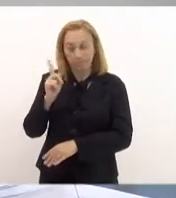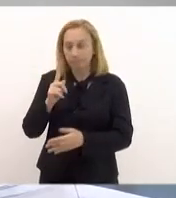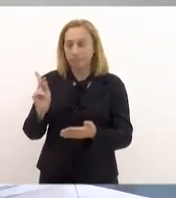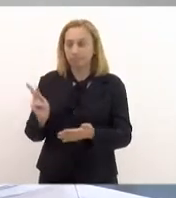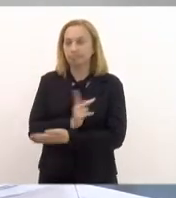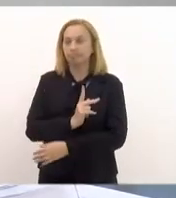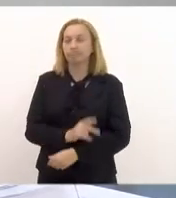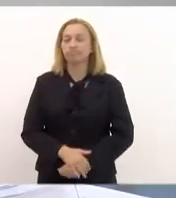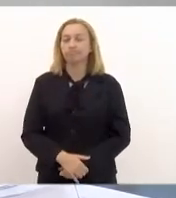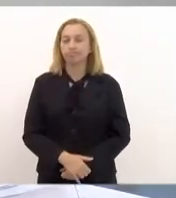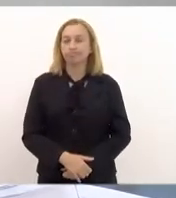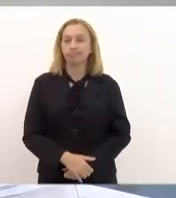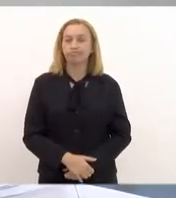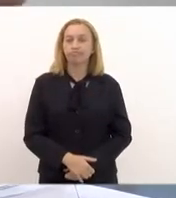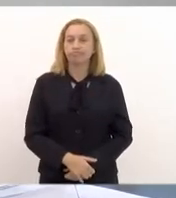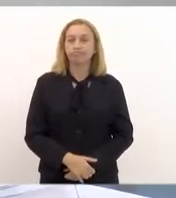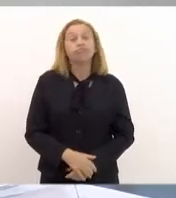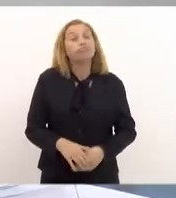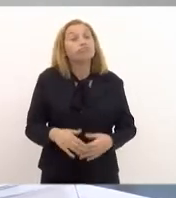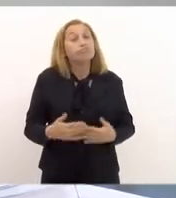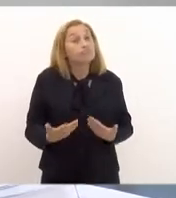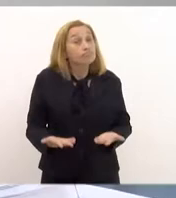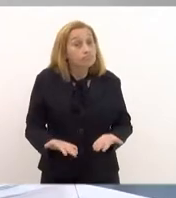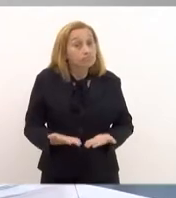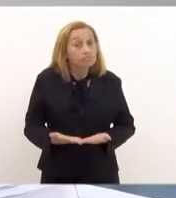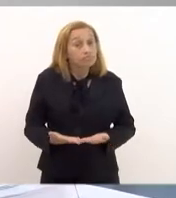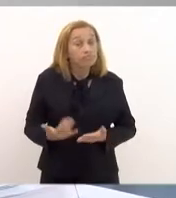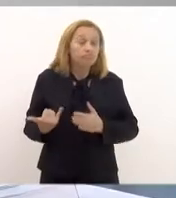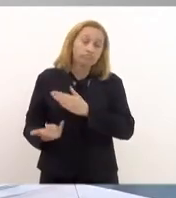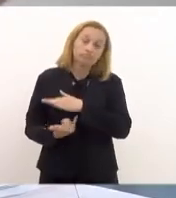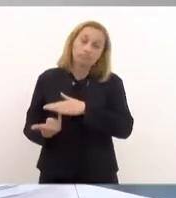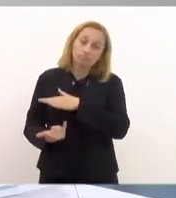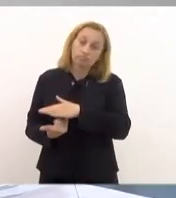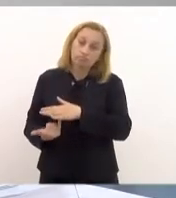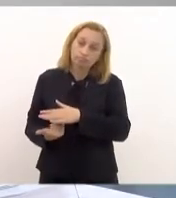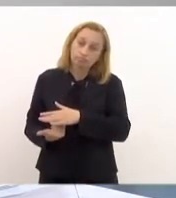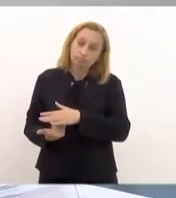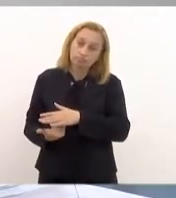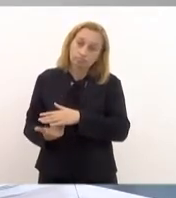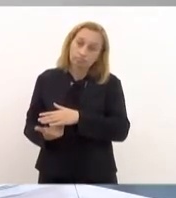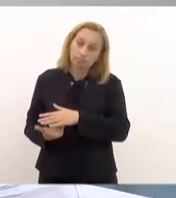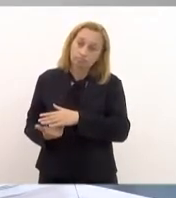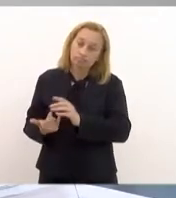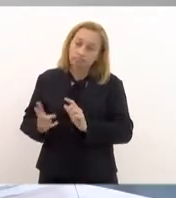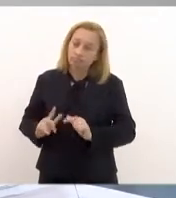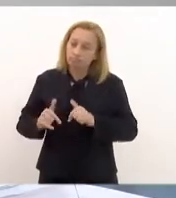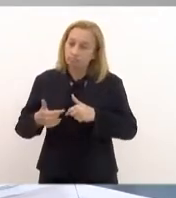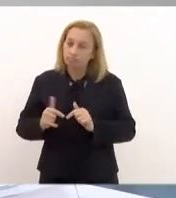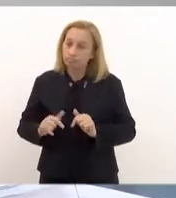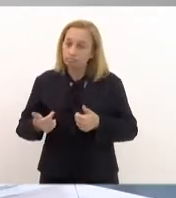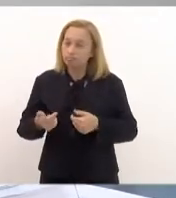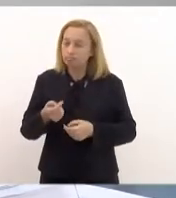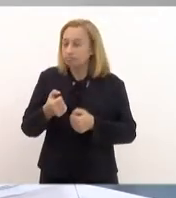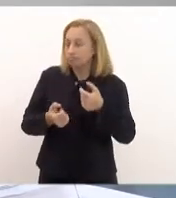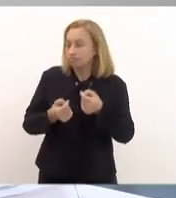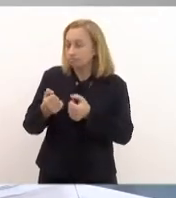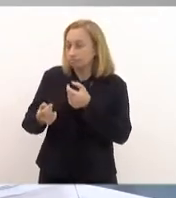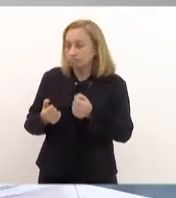acontecerá. Enquanto isso, o Instituto vai complementando os planos. E a terceira